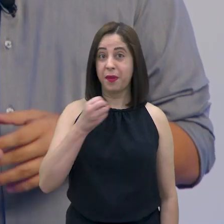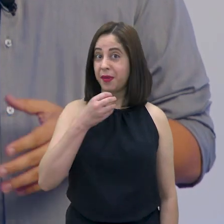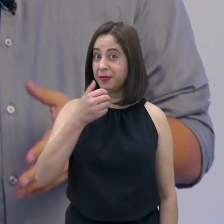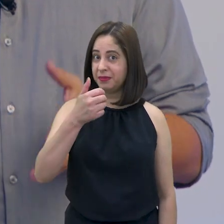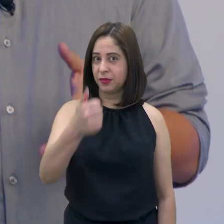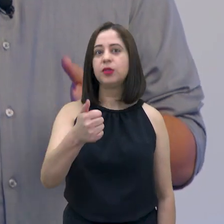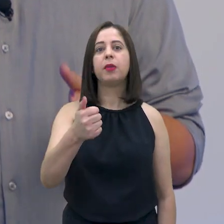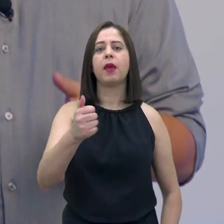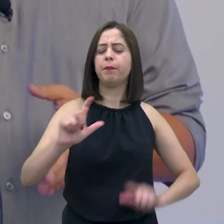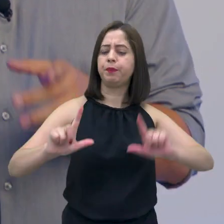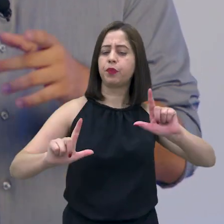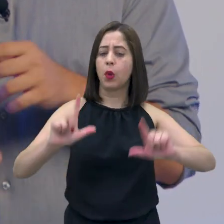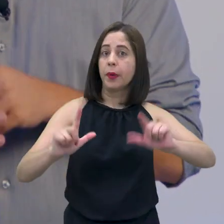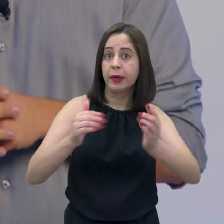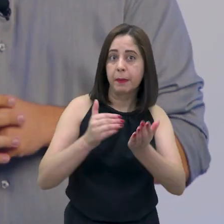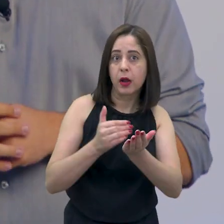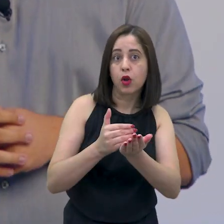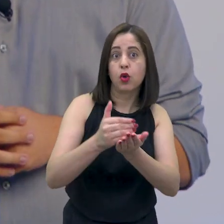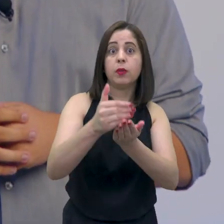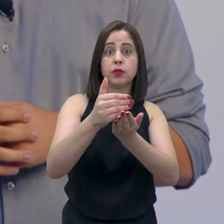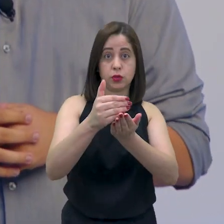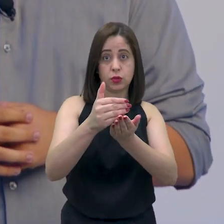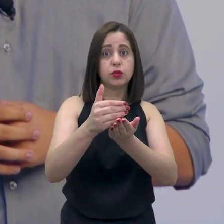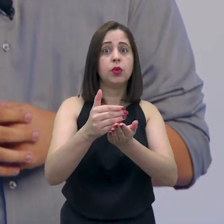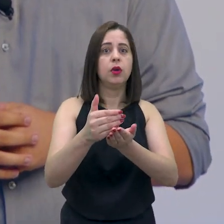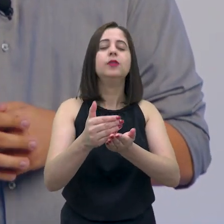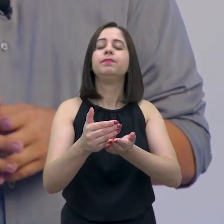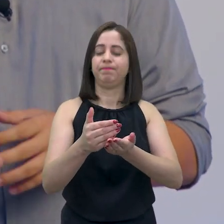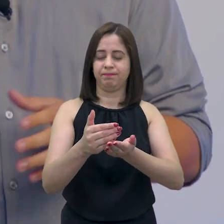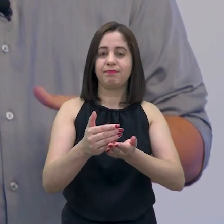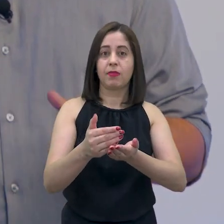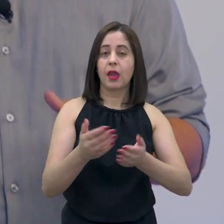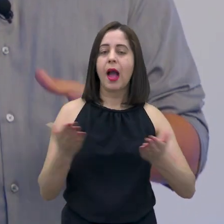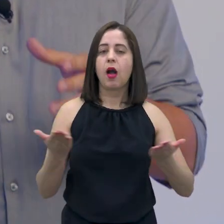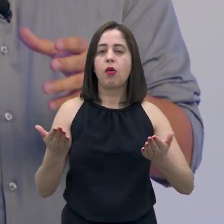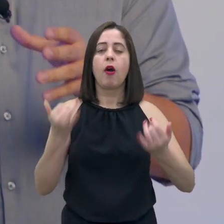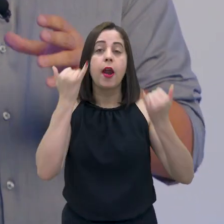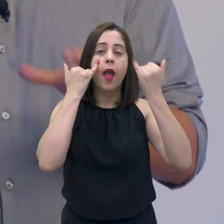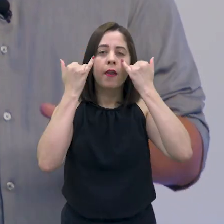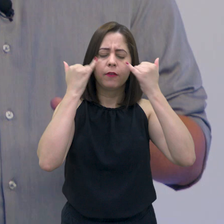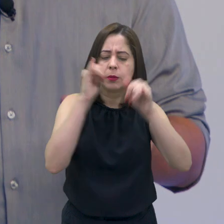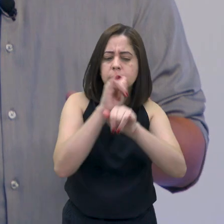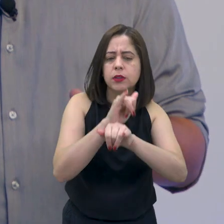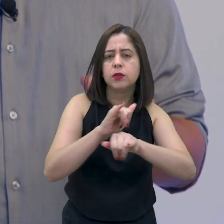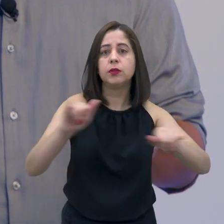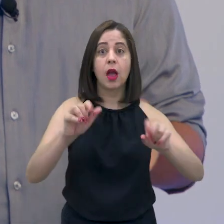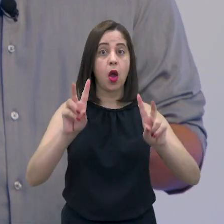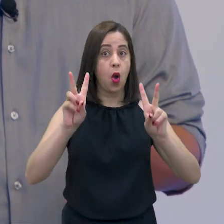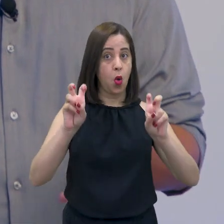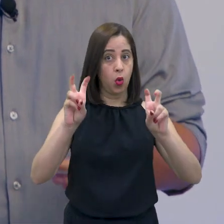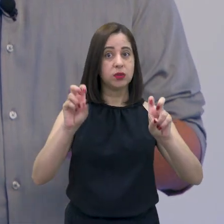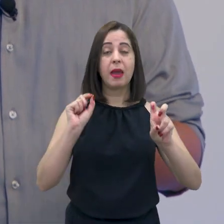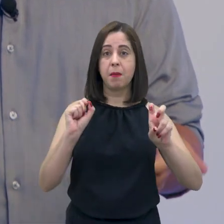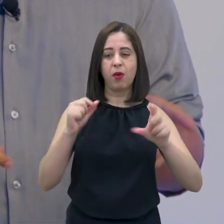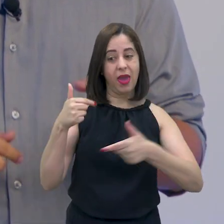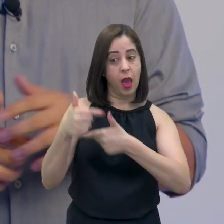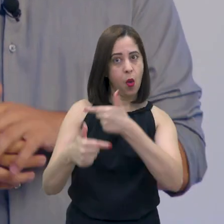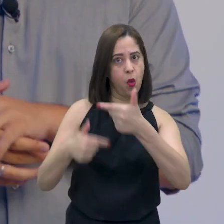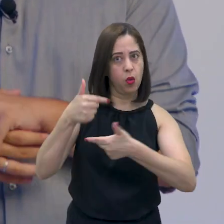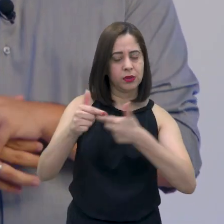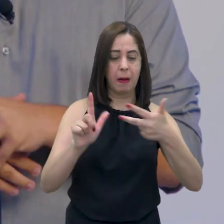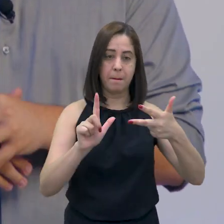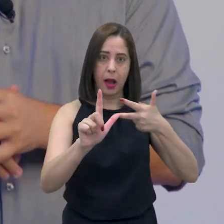Olá, tudo certo por aí? O Cidadania em Pauta desta semana está no ar para trazer muita informação sobre o trabalho